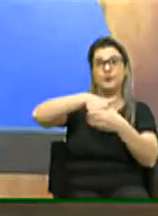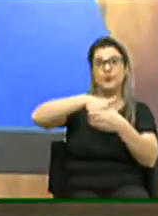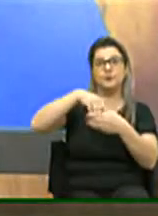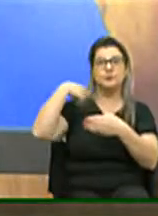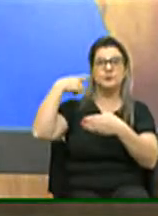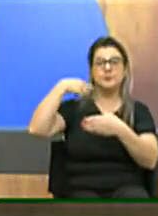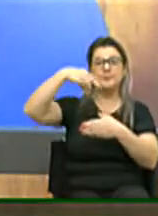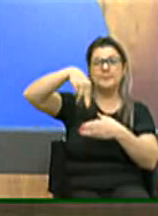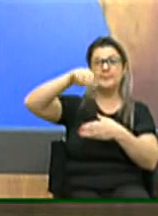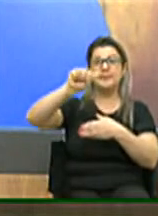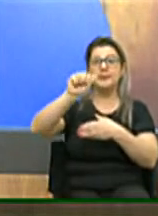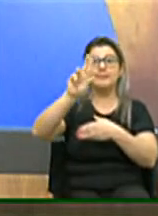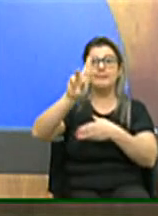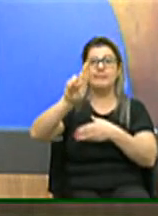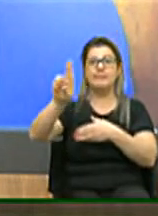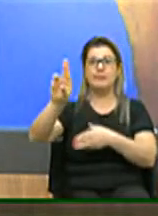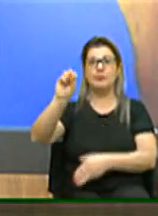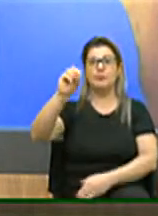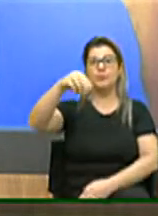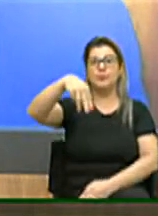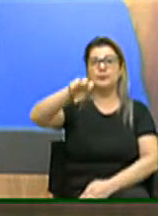Fernando Marrone?